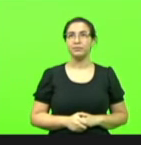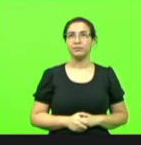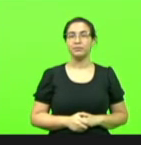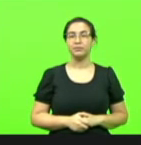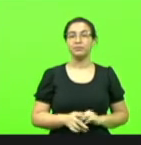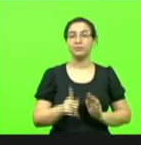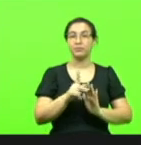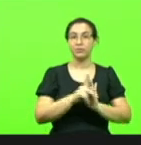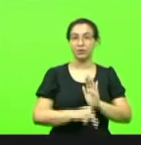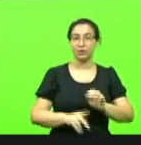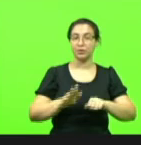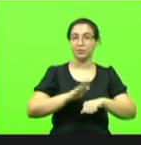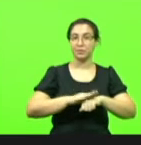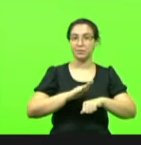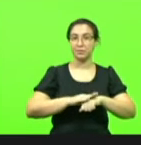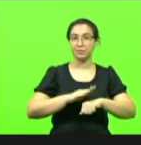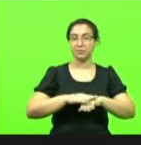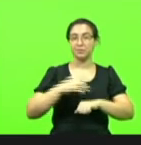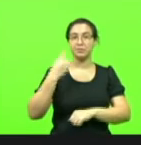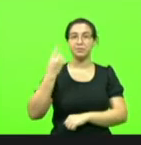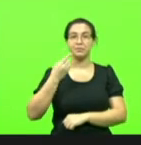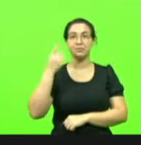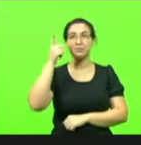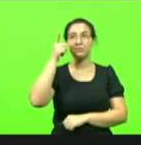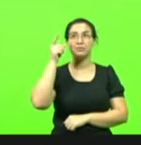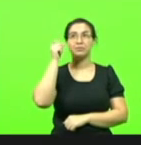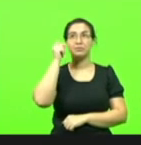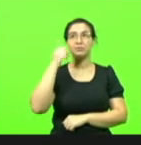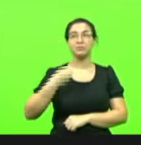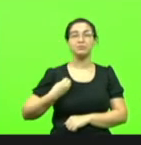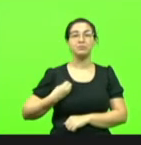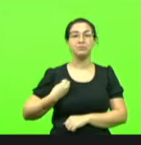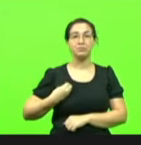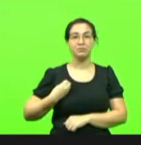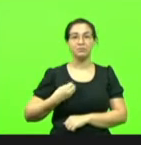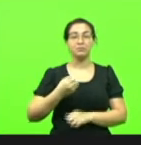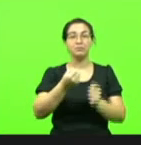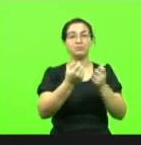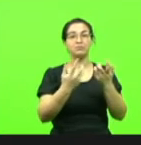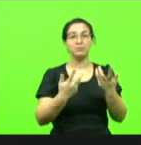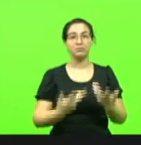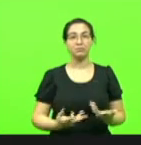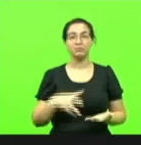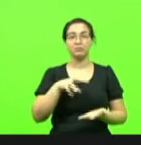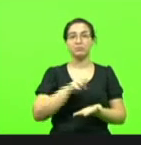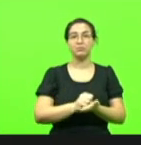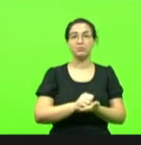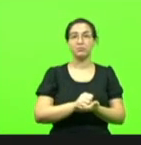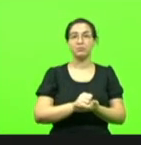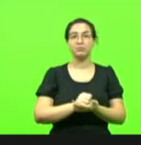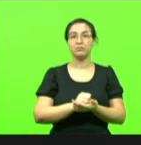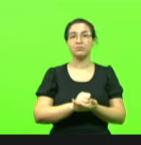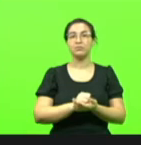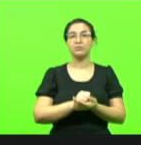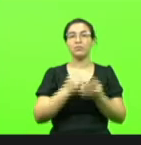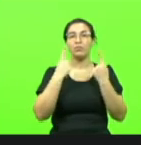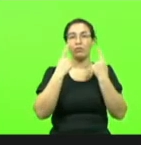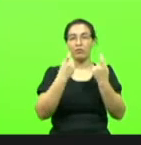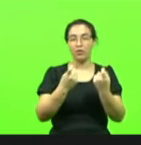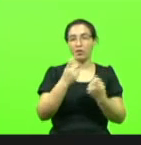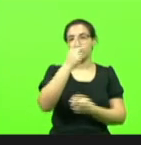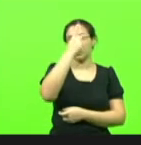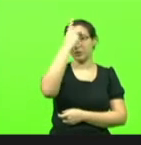projeto de autoria da deputada Marlene fengler que está aqui presente que dispõe sobre o registro de violência contra a pessoa com